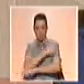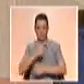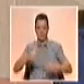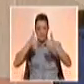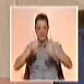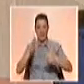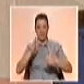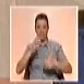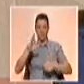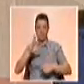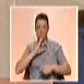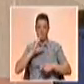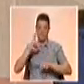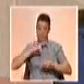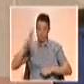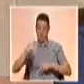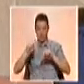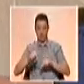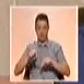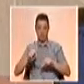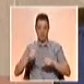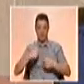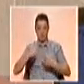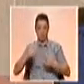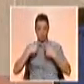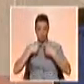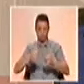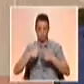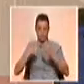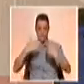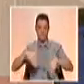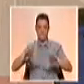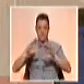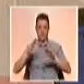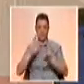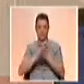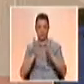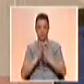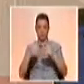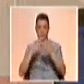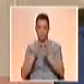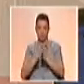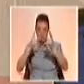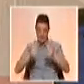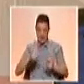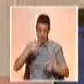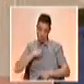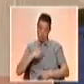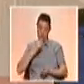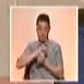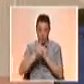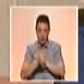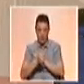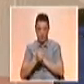nosso país, esse consumo passa a ser bastante elevado. Claro que não está tudo nas nossas mãos, mas tem que começar por algum lado.